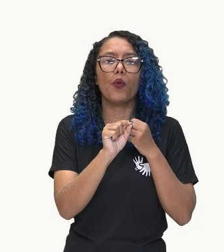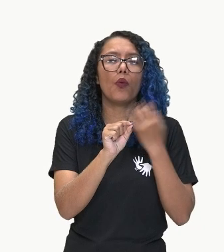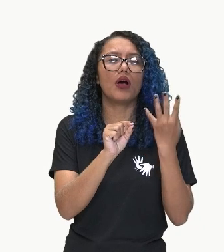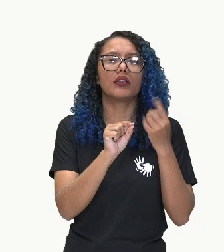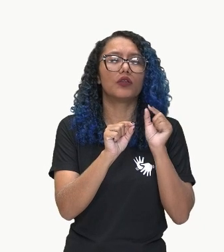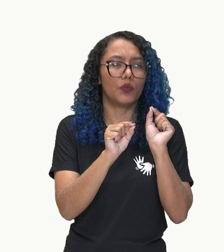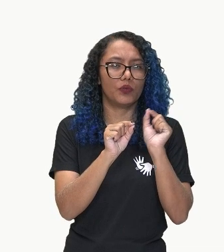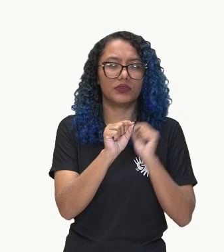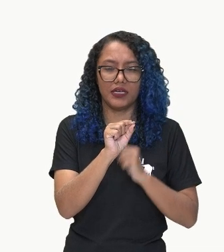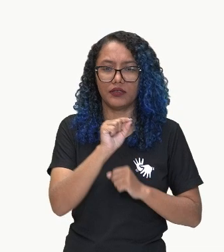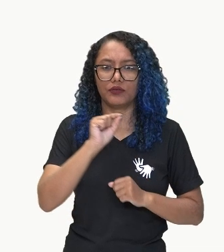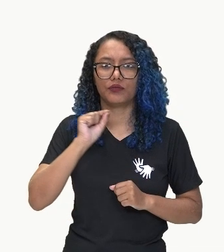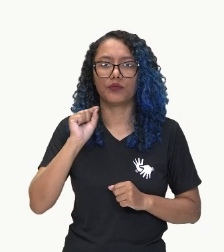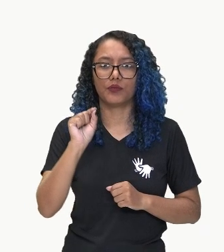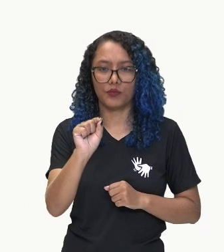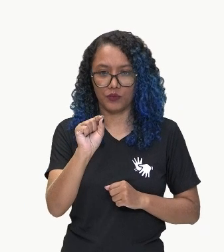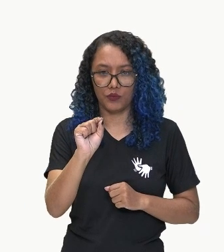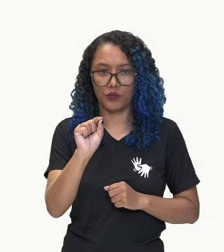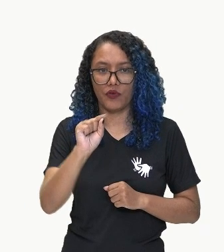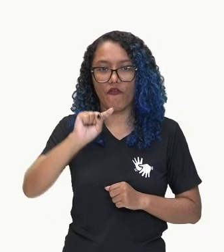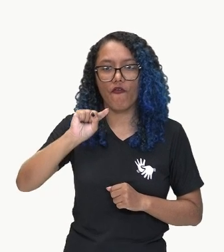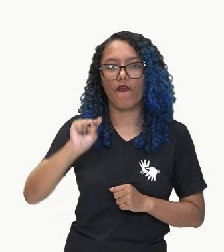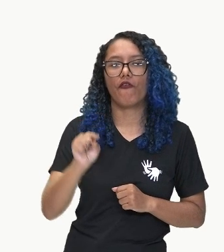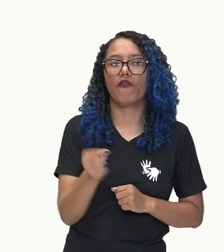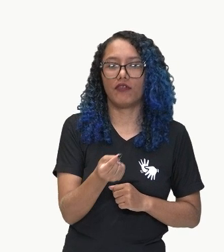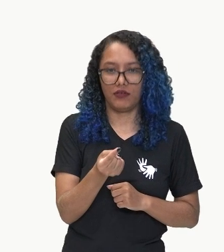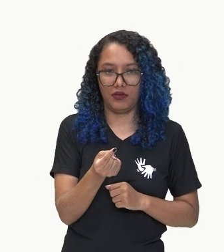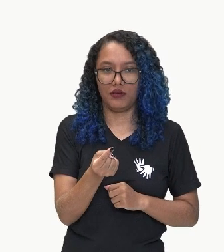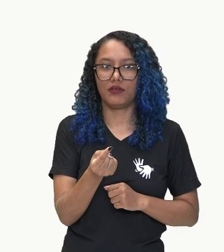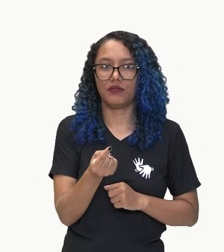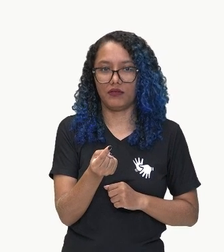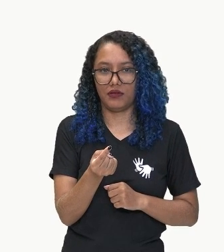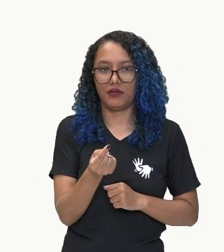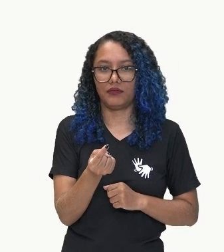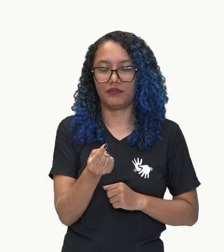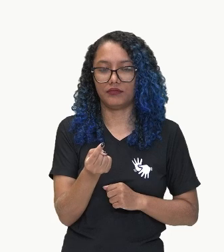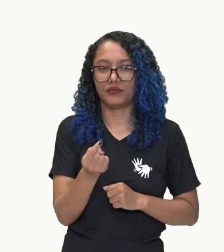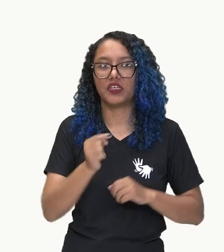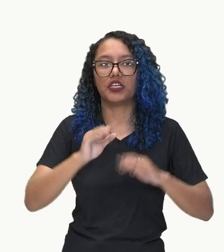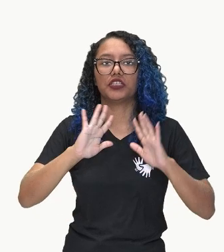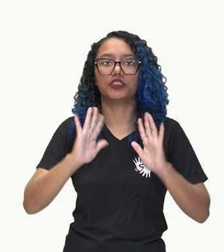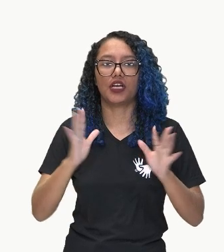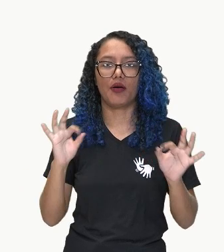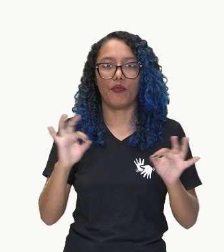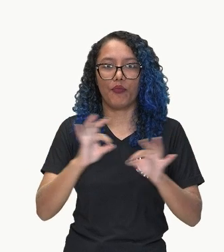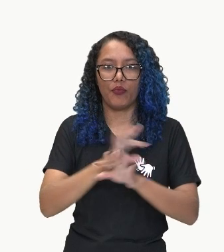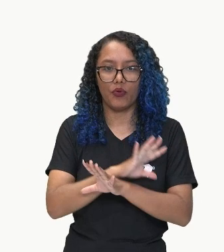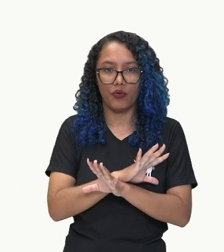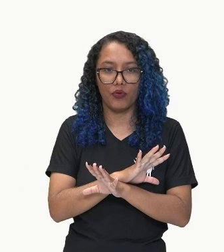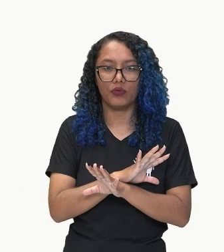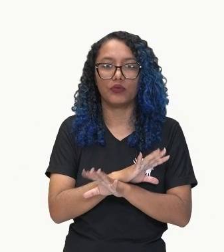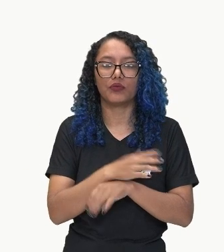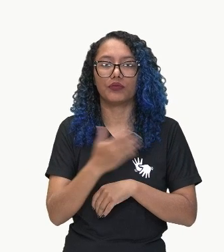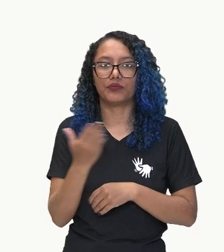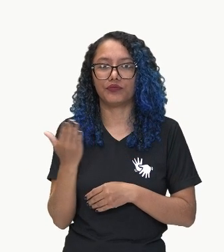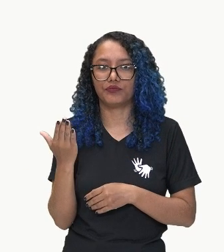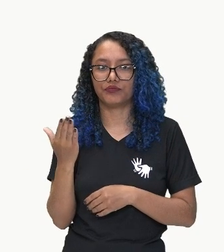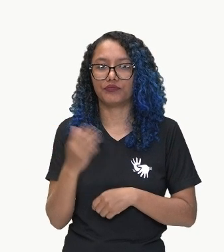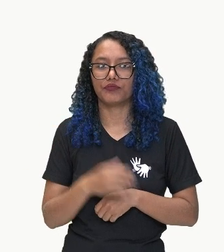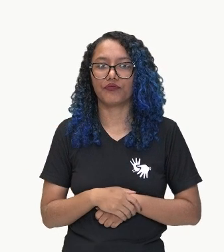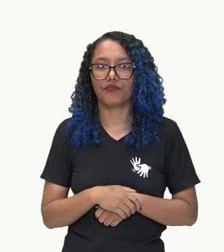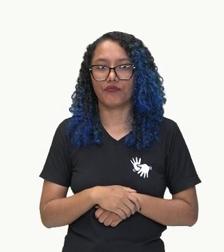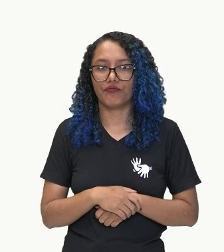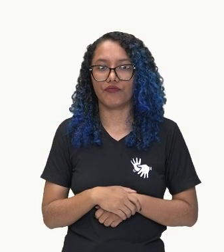vai colocar 1 e a vírgula. Pronto. Você já transformou o primeiro número em número